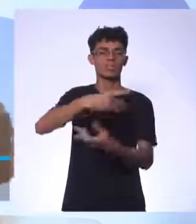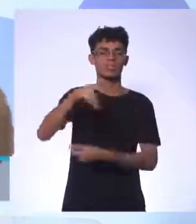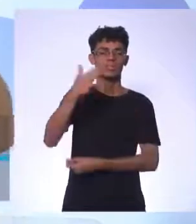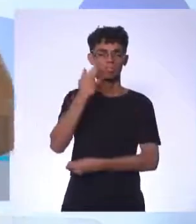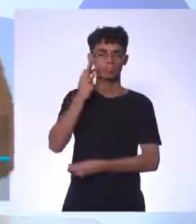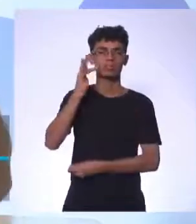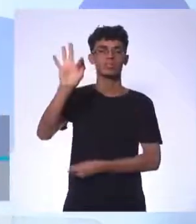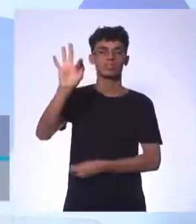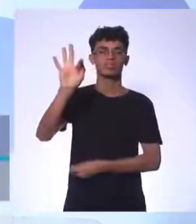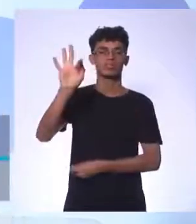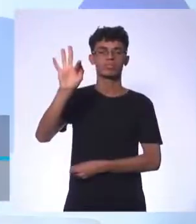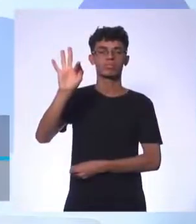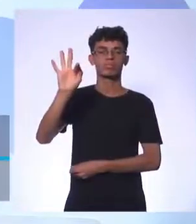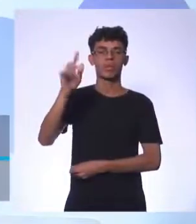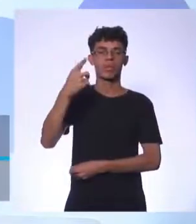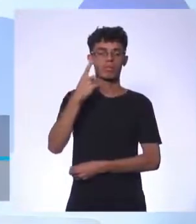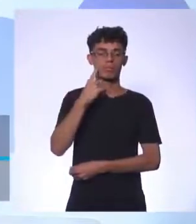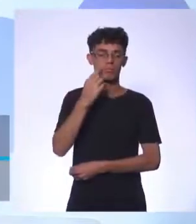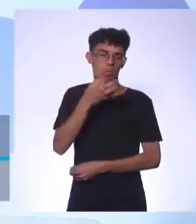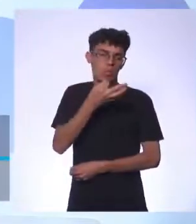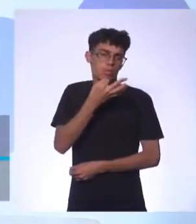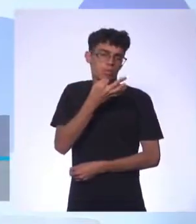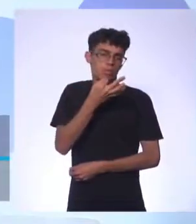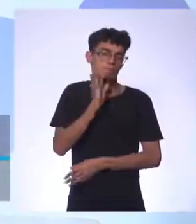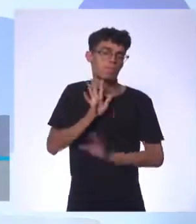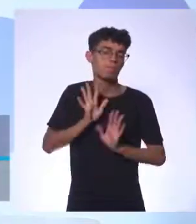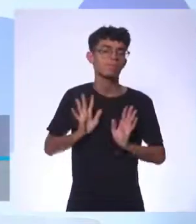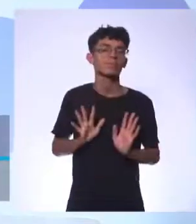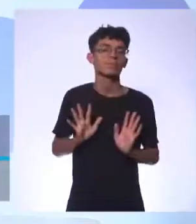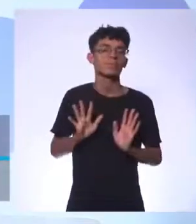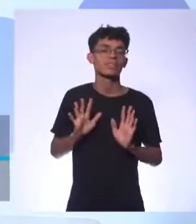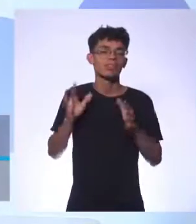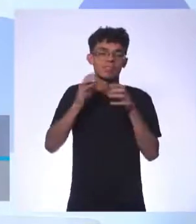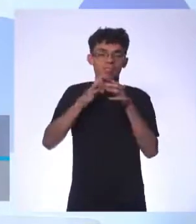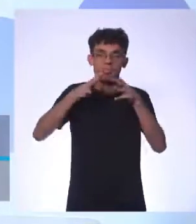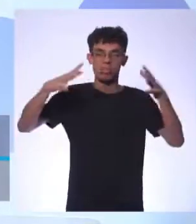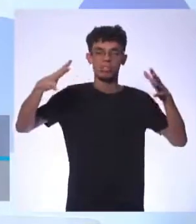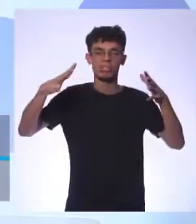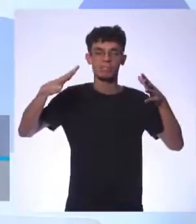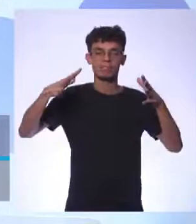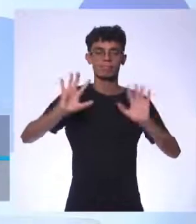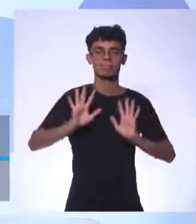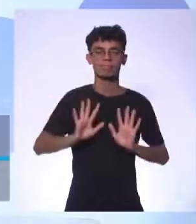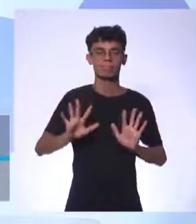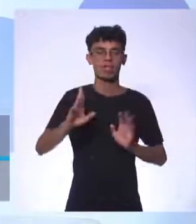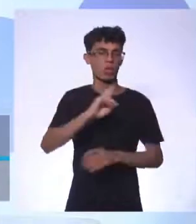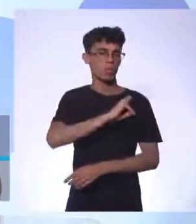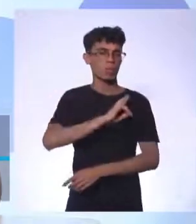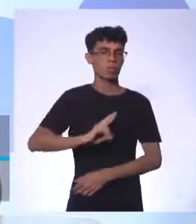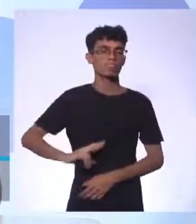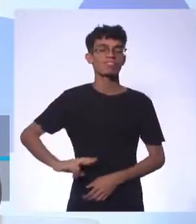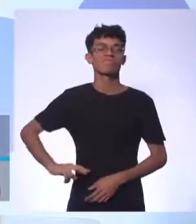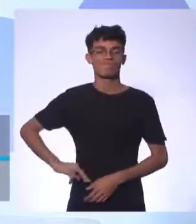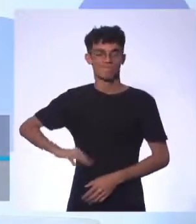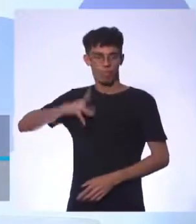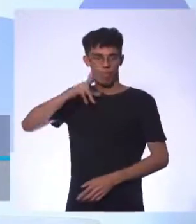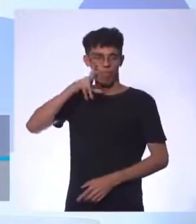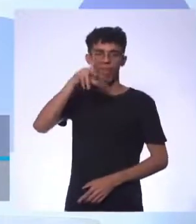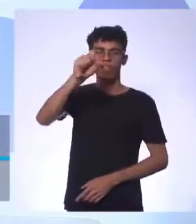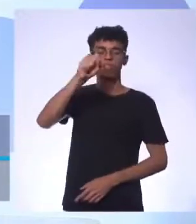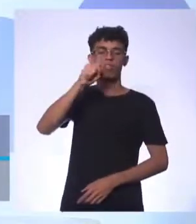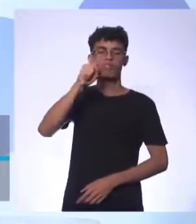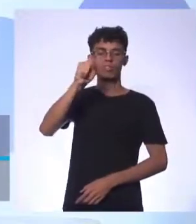Então, do ponto de vista maior, né, mais macro, a República está vindo com força. E